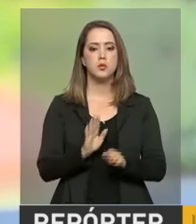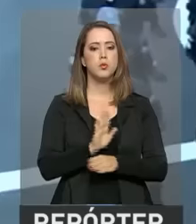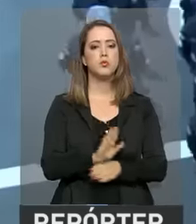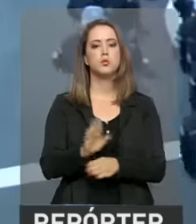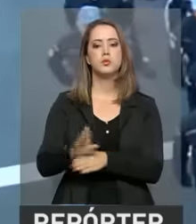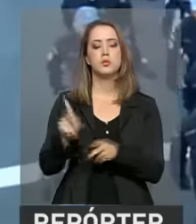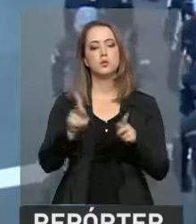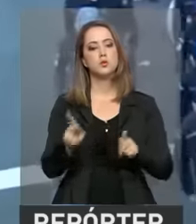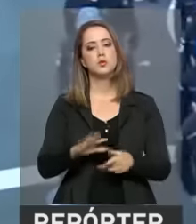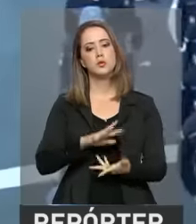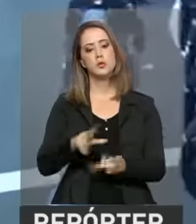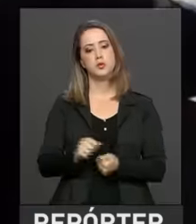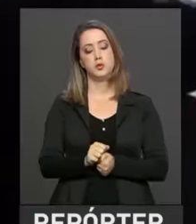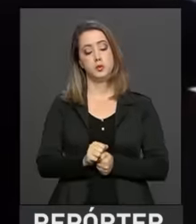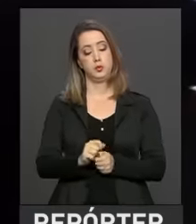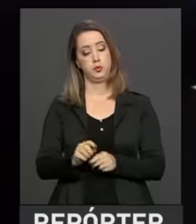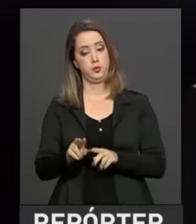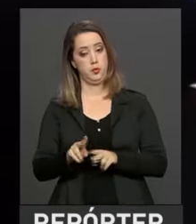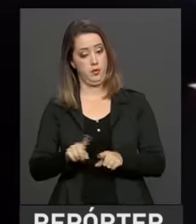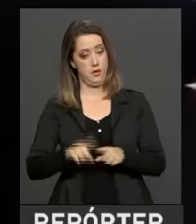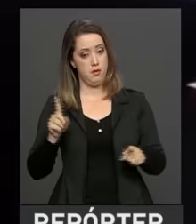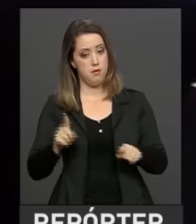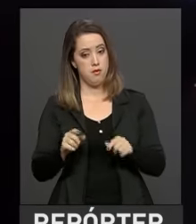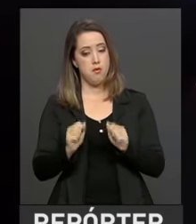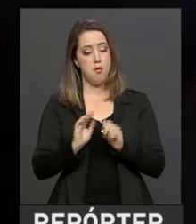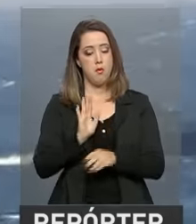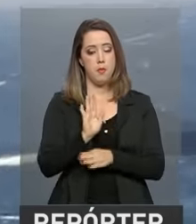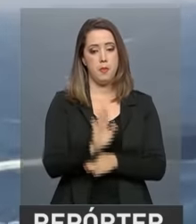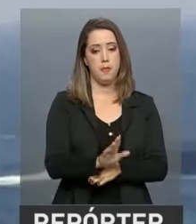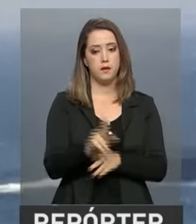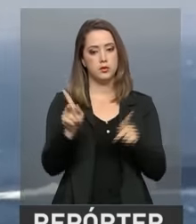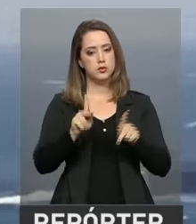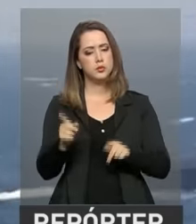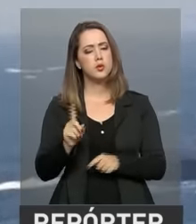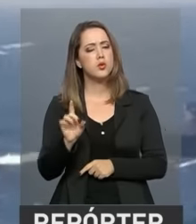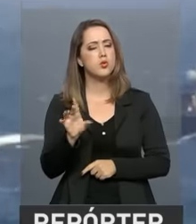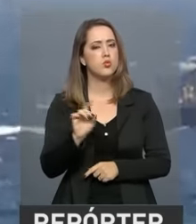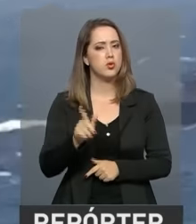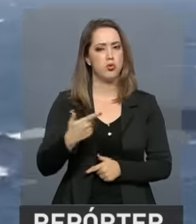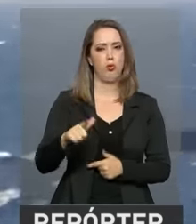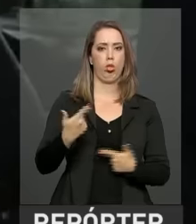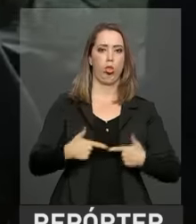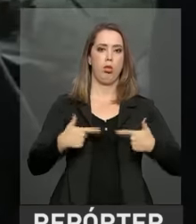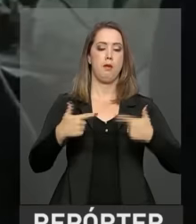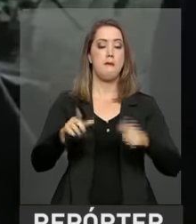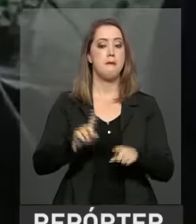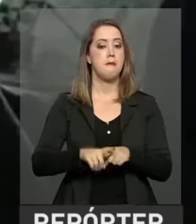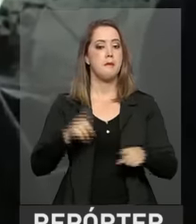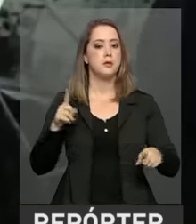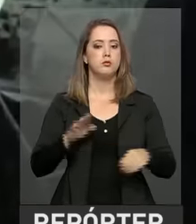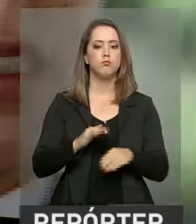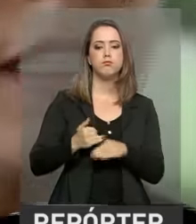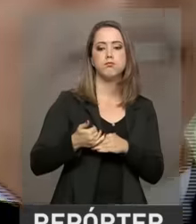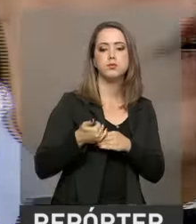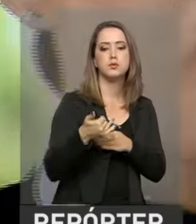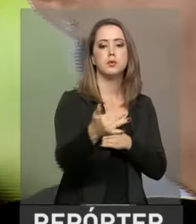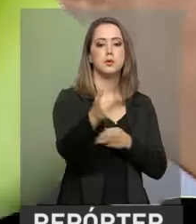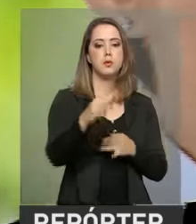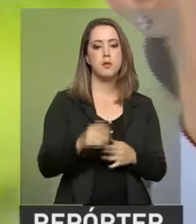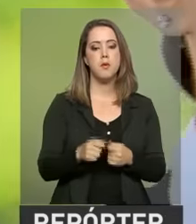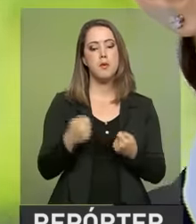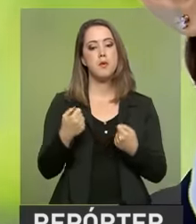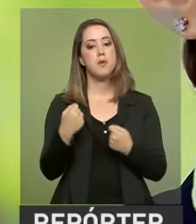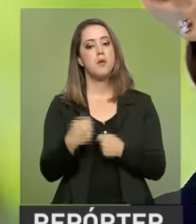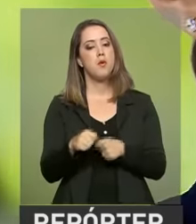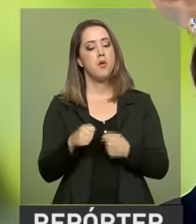mundo mas manter a paz não é só garantir que não haja Guerra o trabalho dos peacekeepers vai muito além disso a capitã